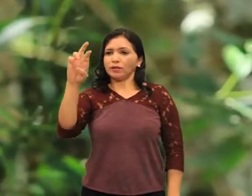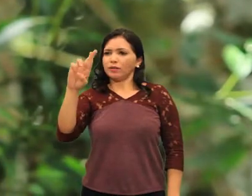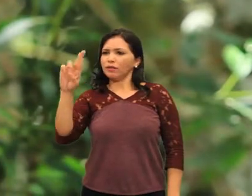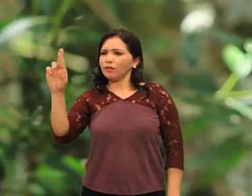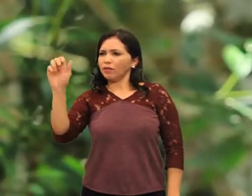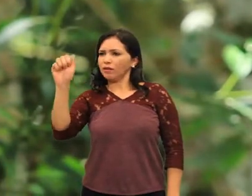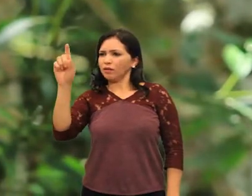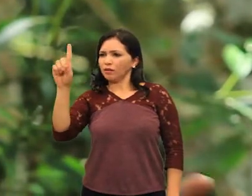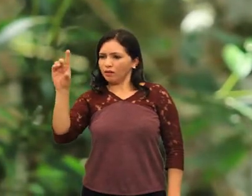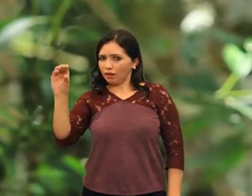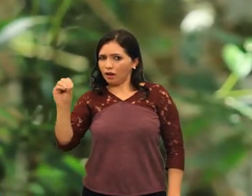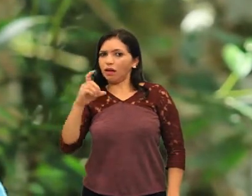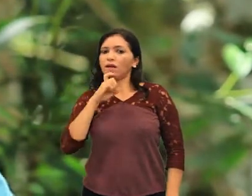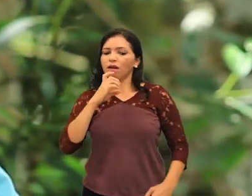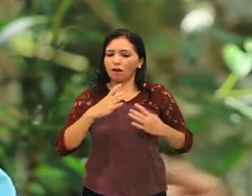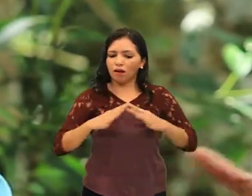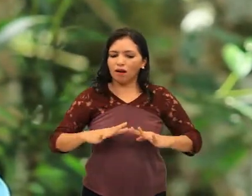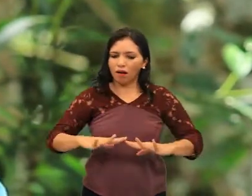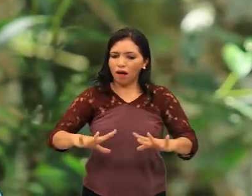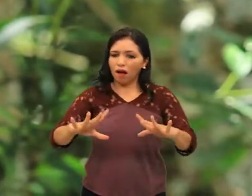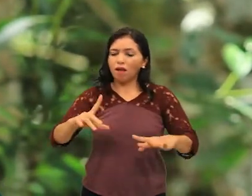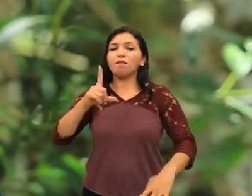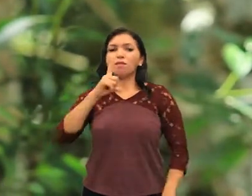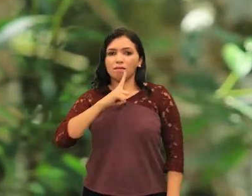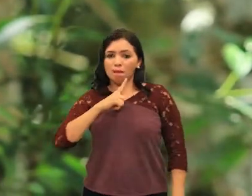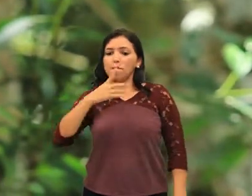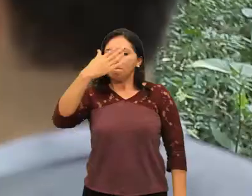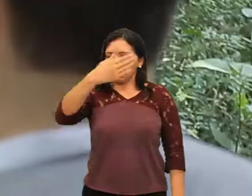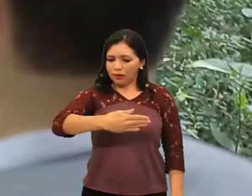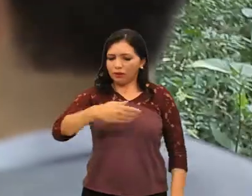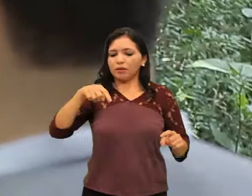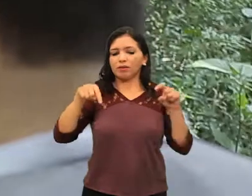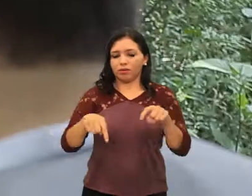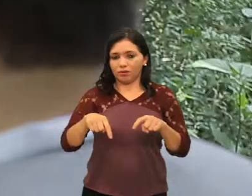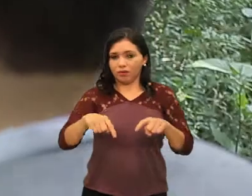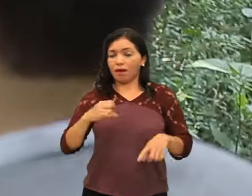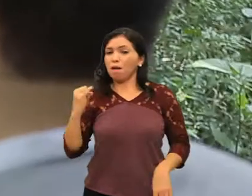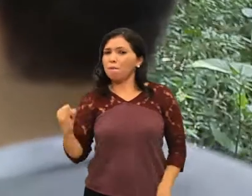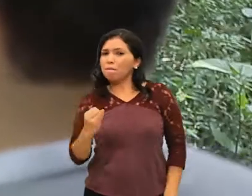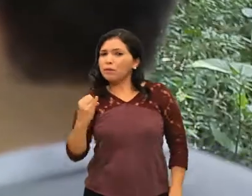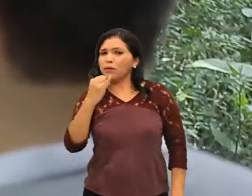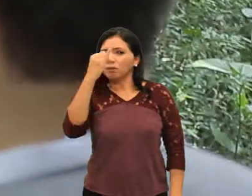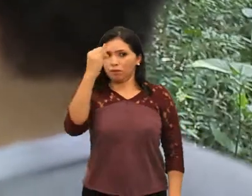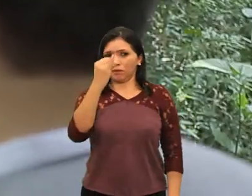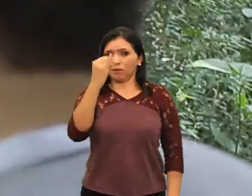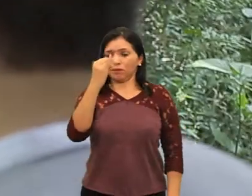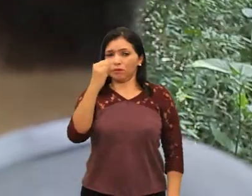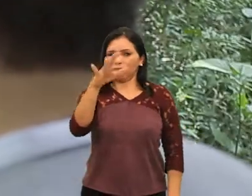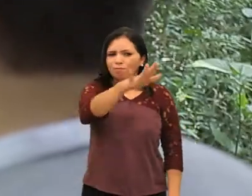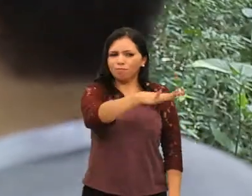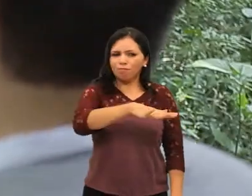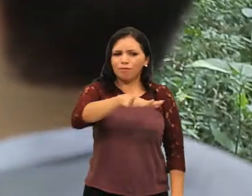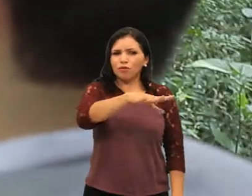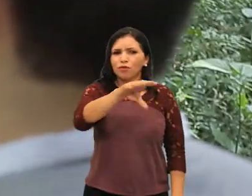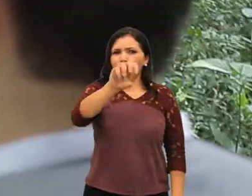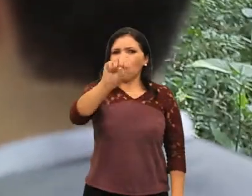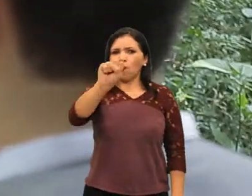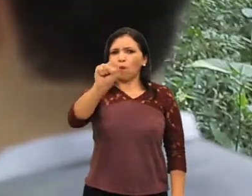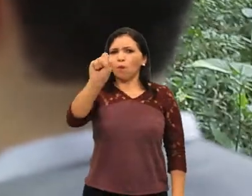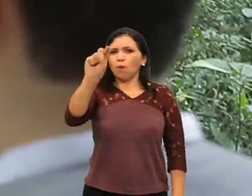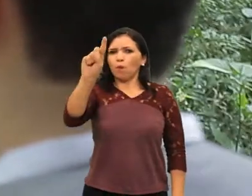nossa região, né? Principalmente na região sul de São José dos Campos, Zona Leste